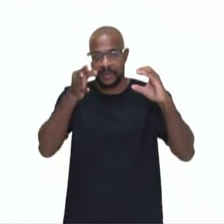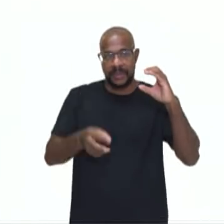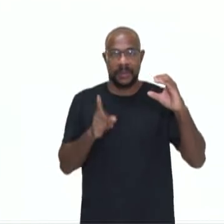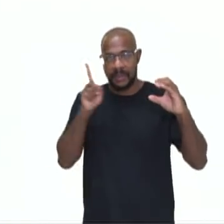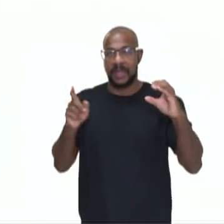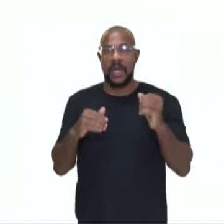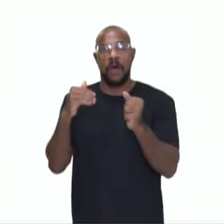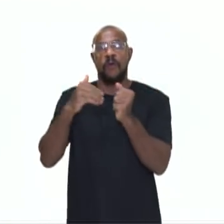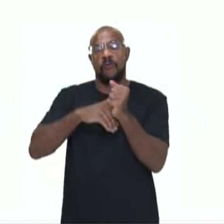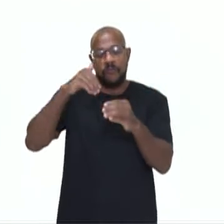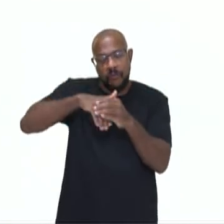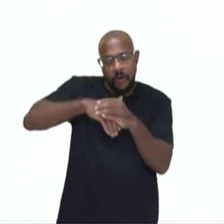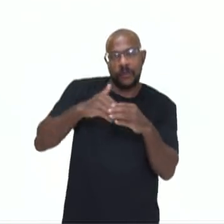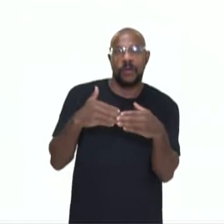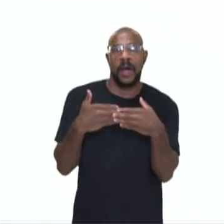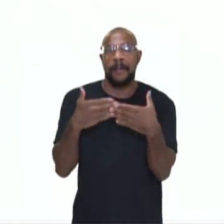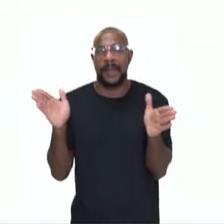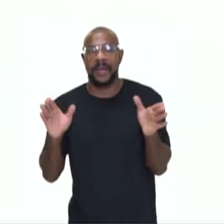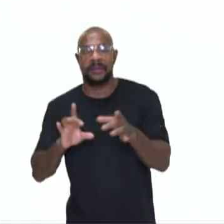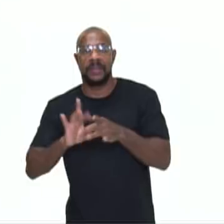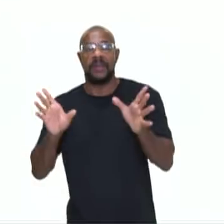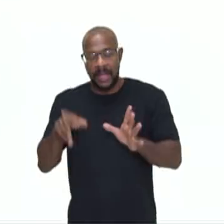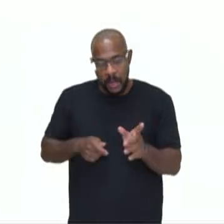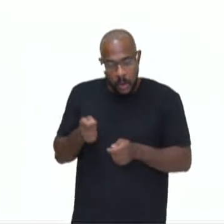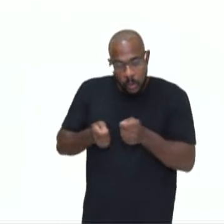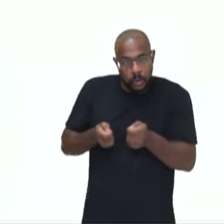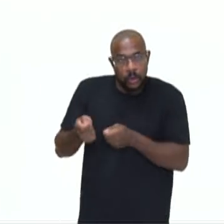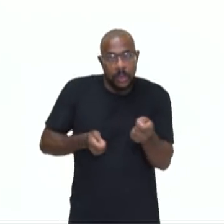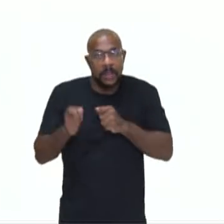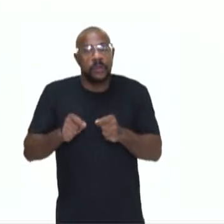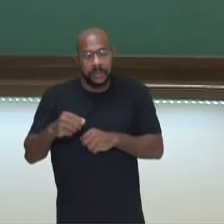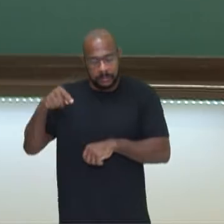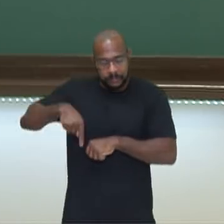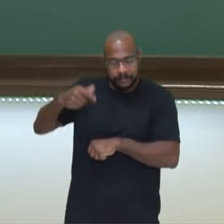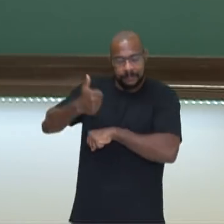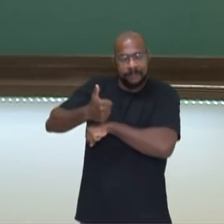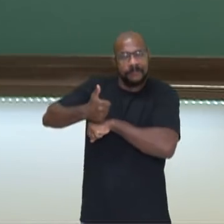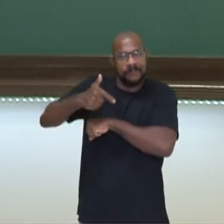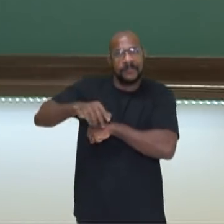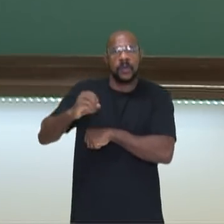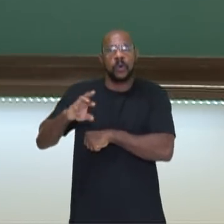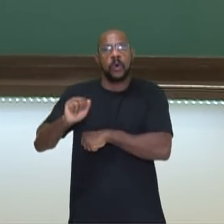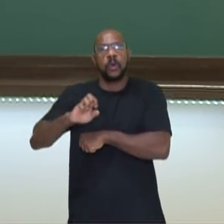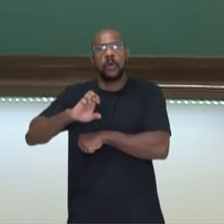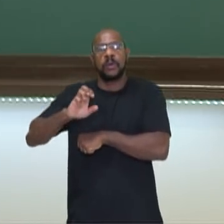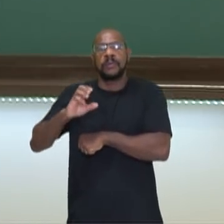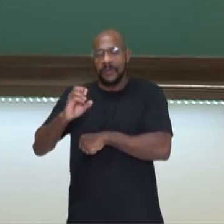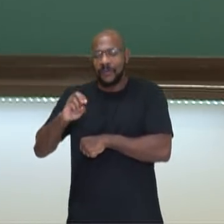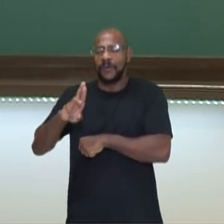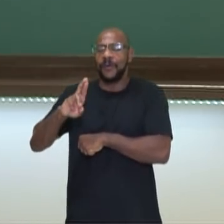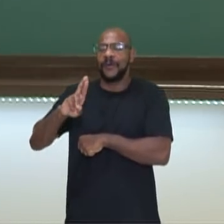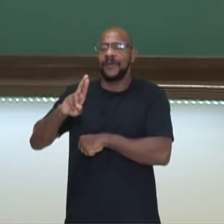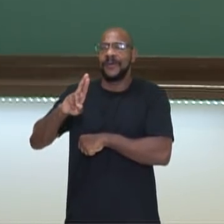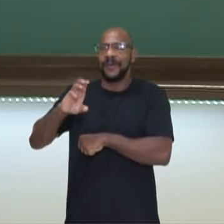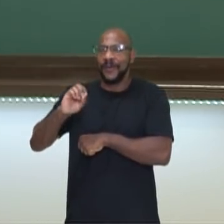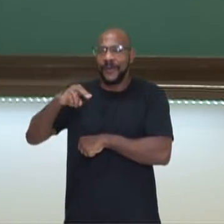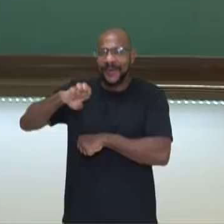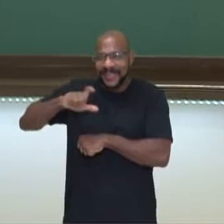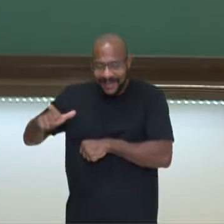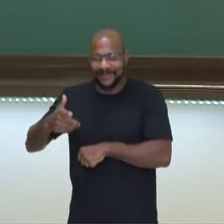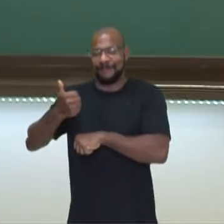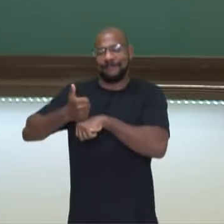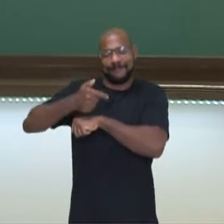aberto, orientado, controlado pelo coronel local. Então, o